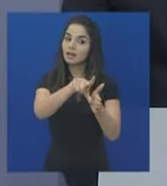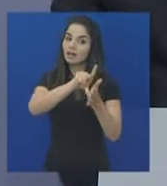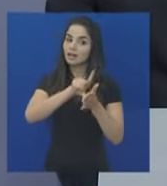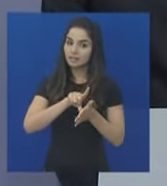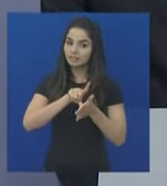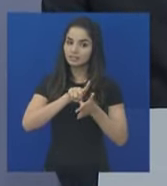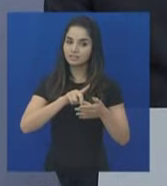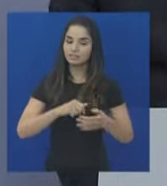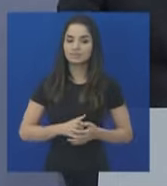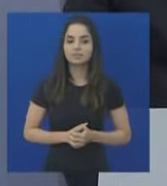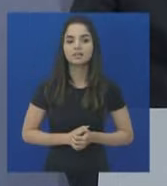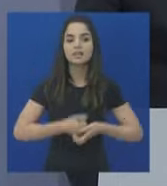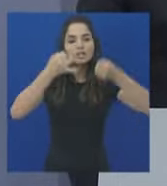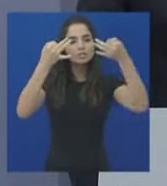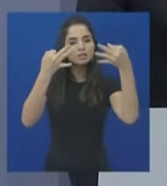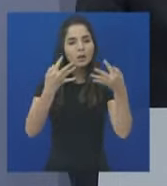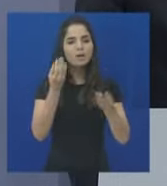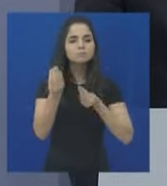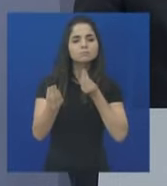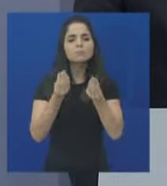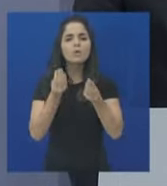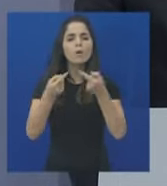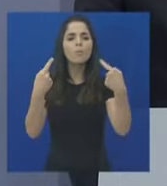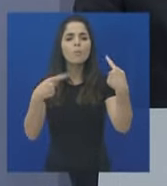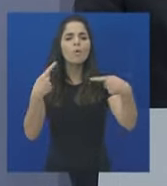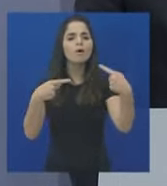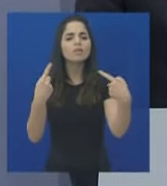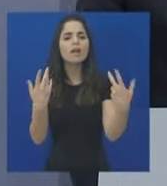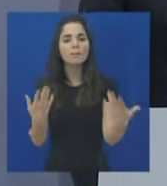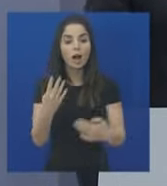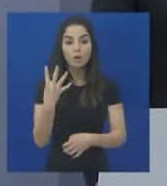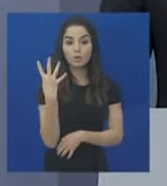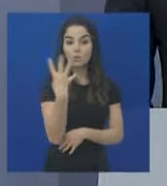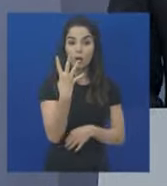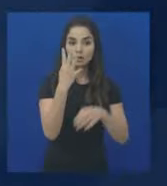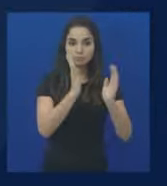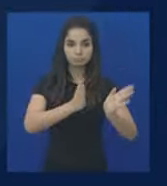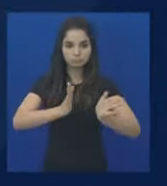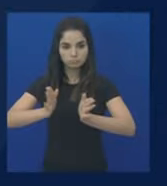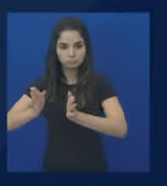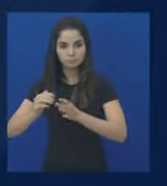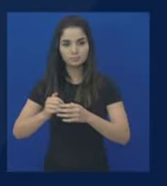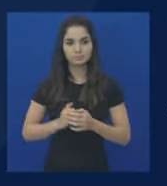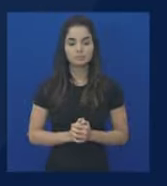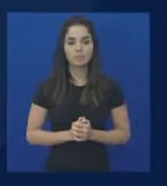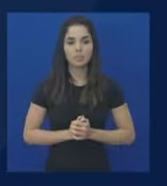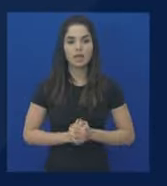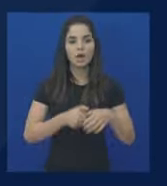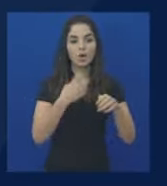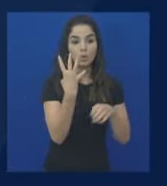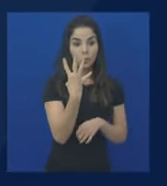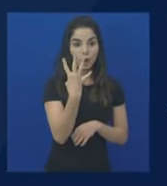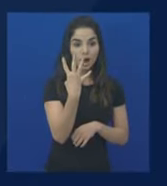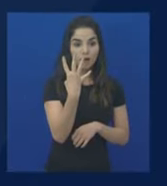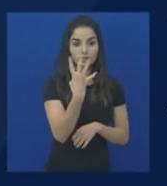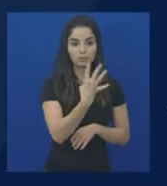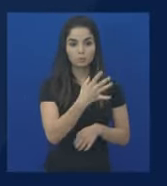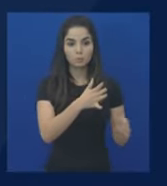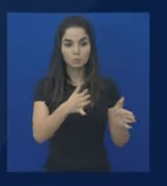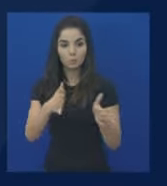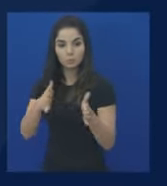aos candidatos, vamos explicar como será o debate, que terá quatro blocos. Nos quatro blocos de debate, os